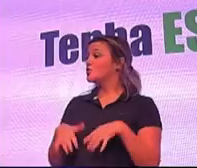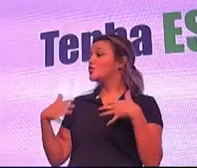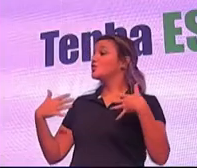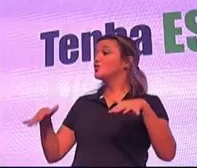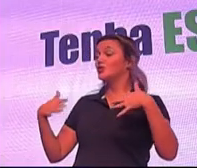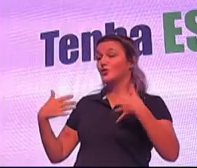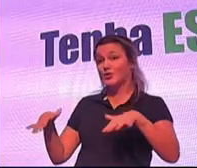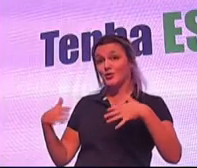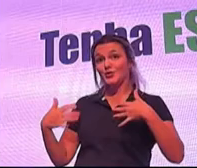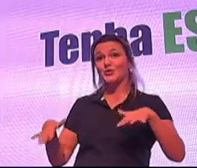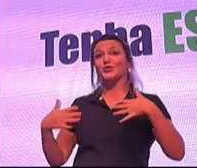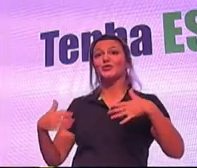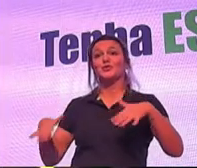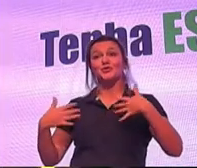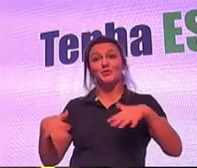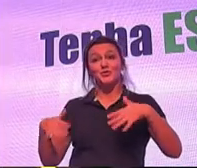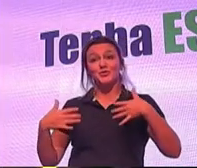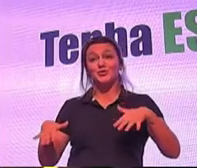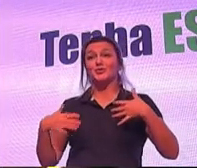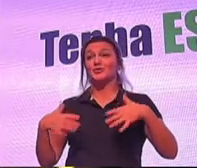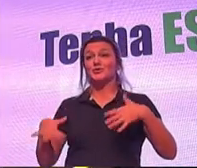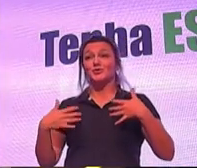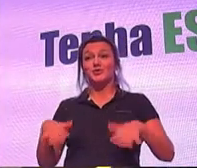O quê? O que é isso?